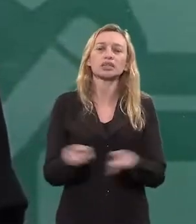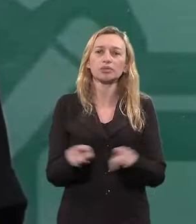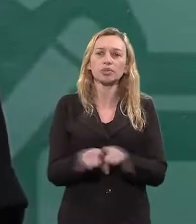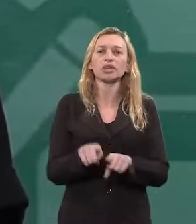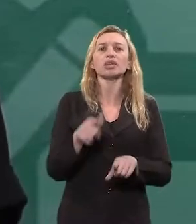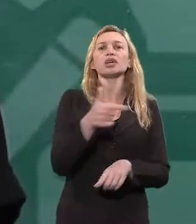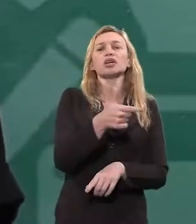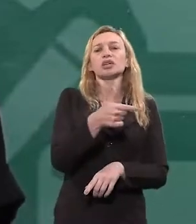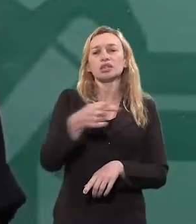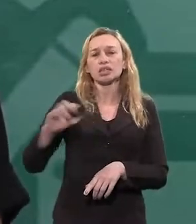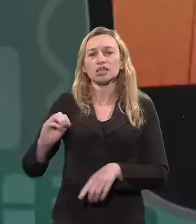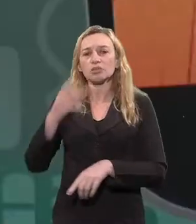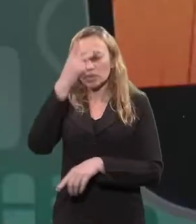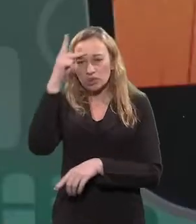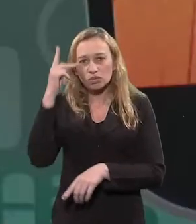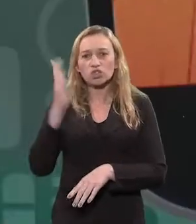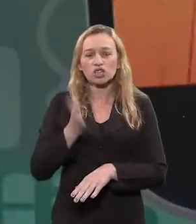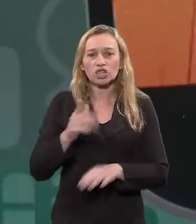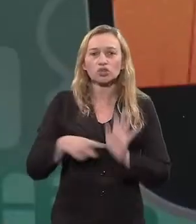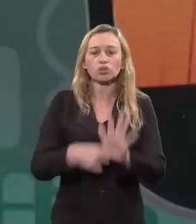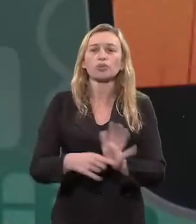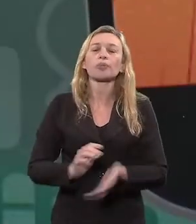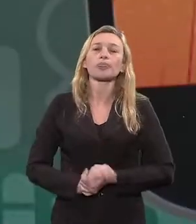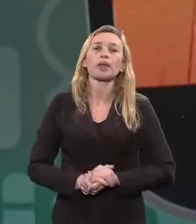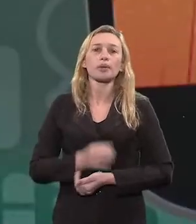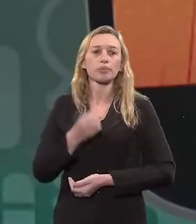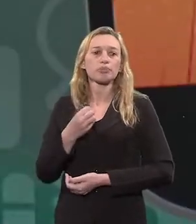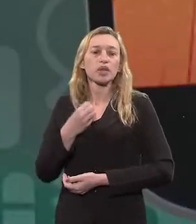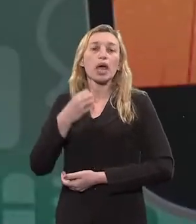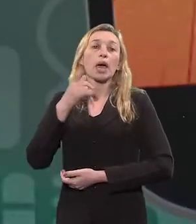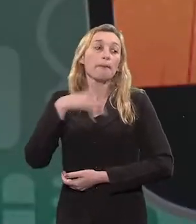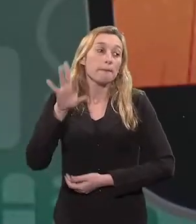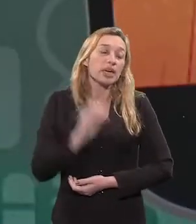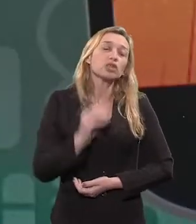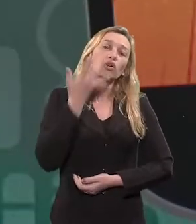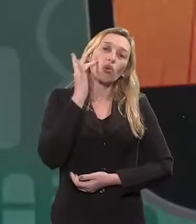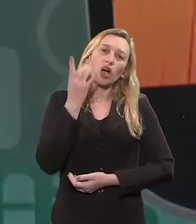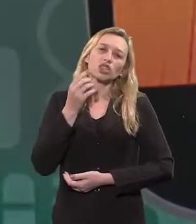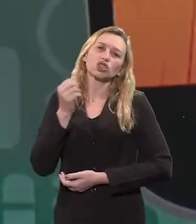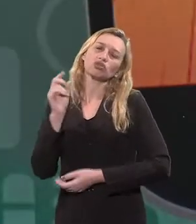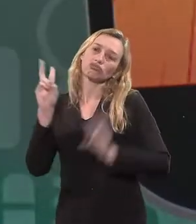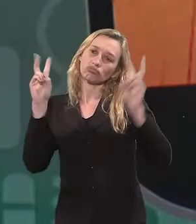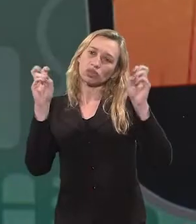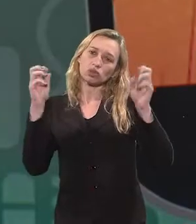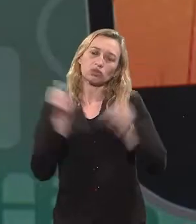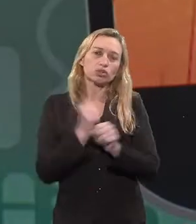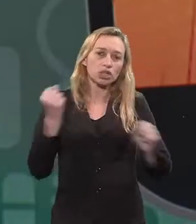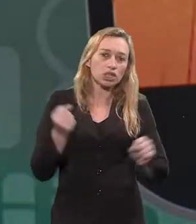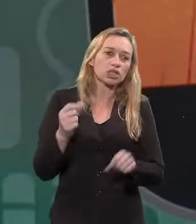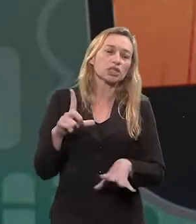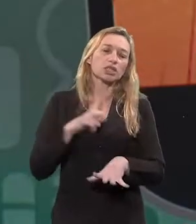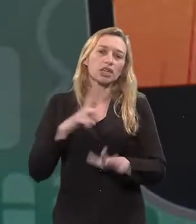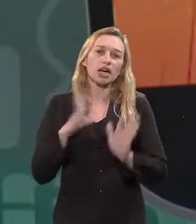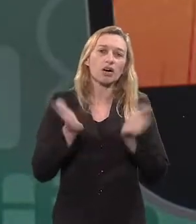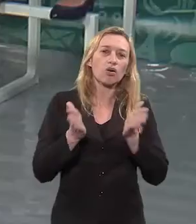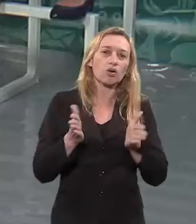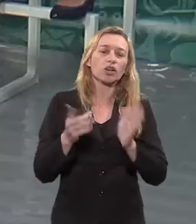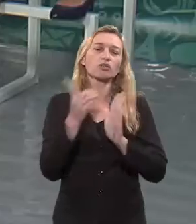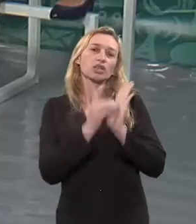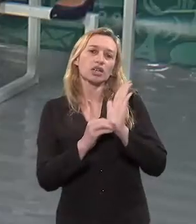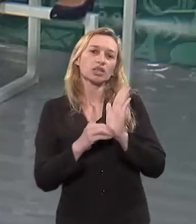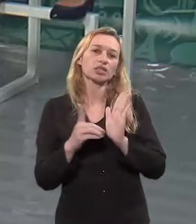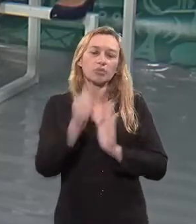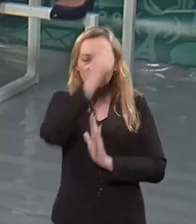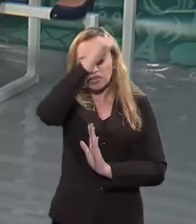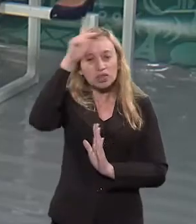já atendeu. Já atendeu. Nossa, bastante gente, né? Pedro, eu acho que a grande questão também que está em voga agora